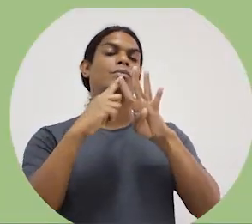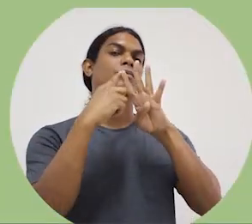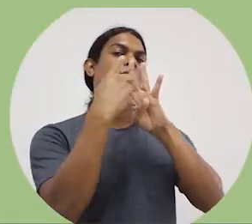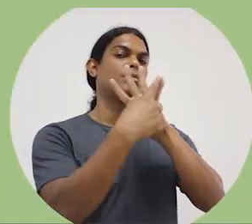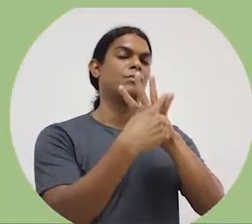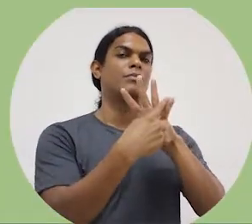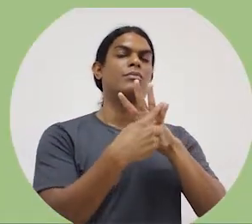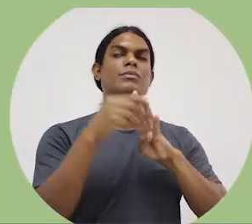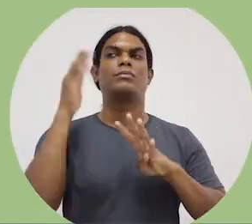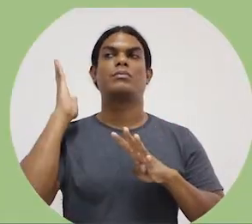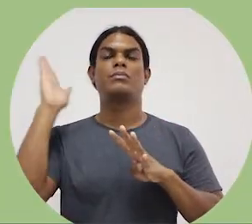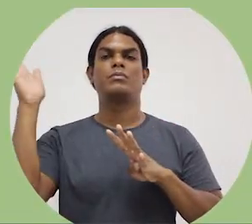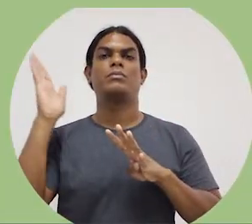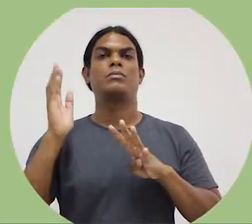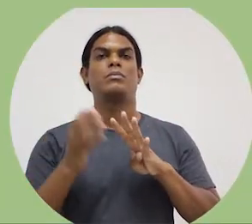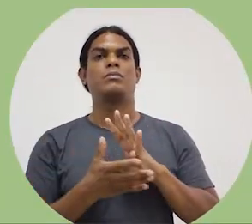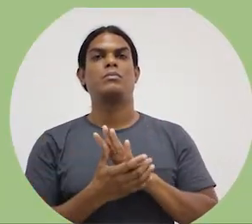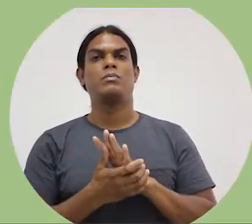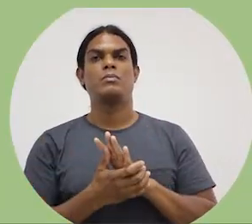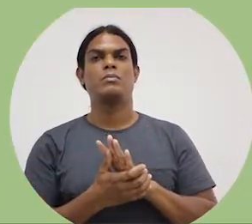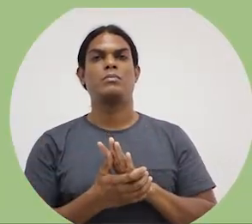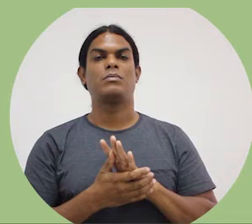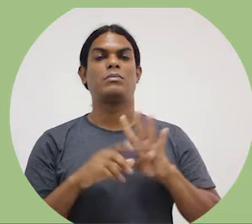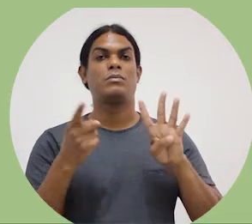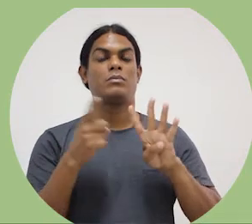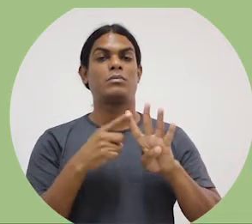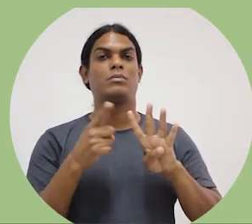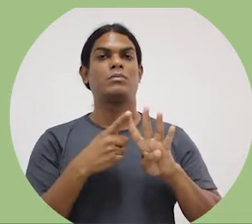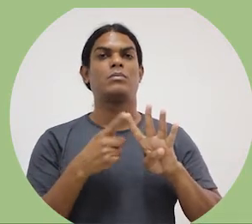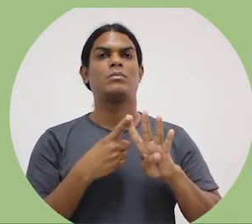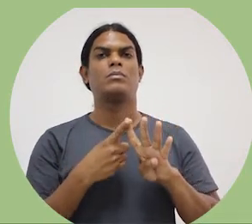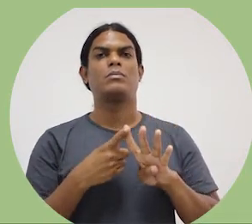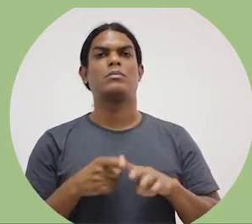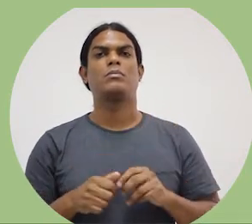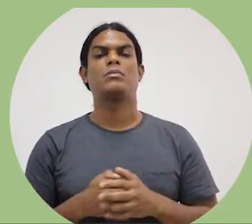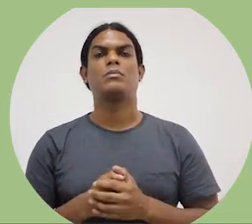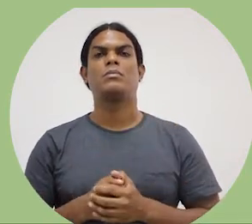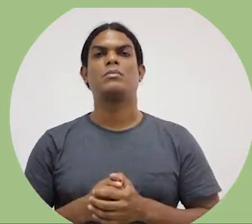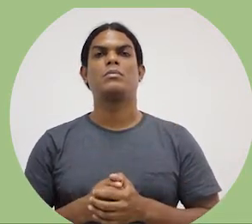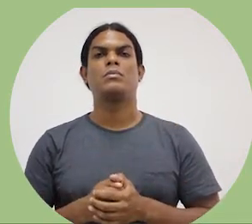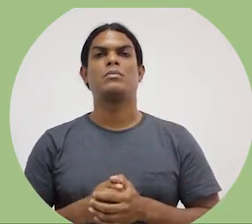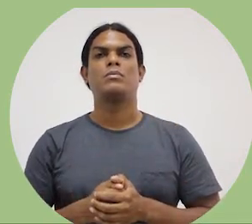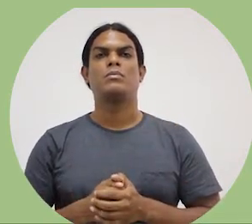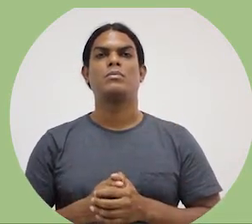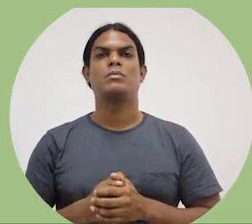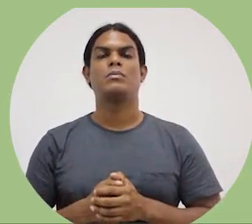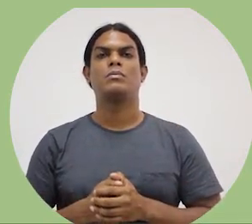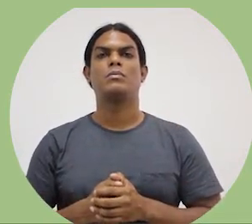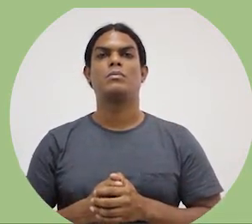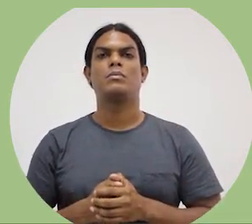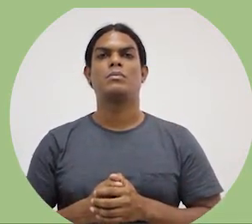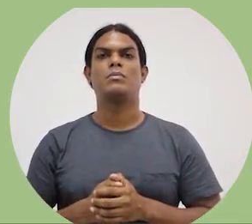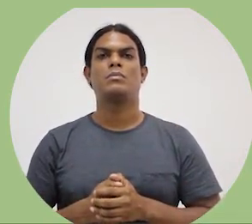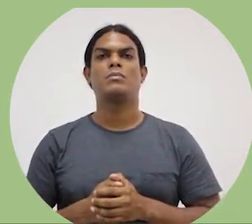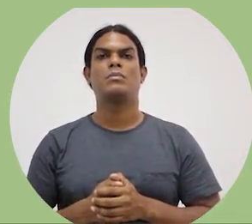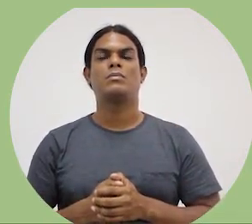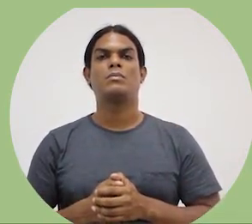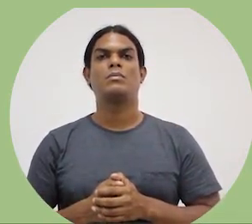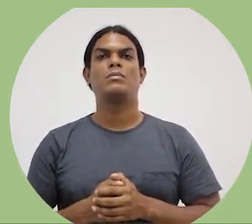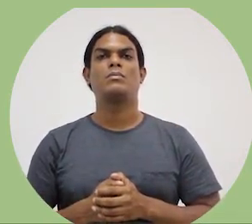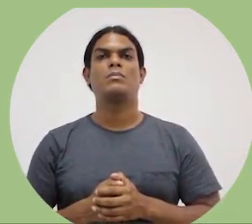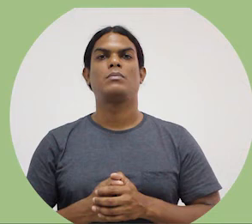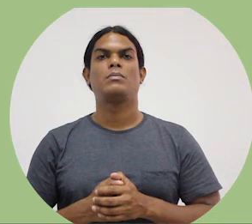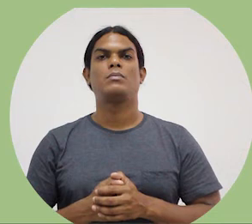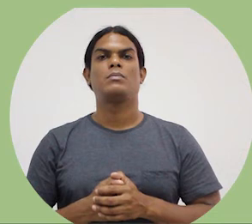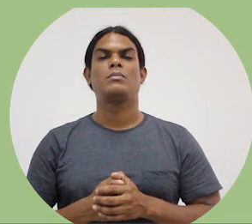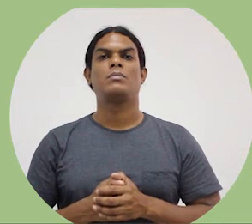4 prioridades competitivas. Essas 4 prioridades competitivas são o custo, a qualidade, o tempo